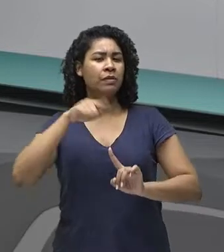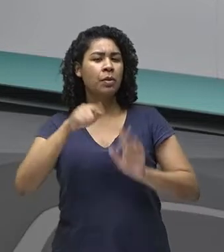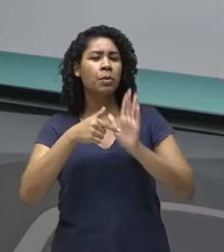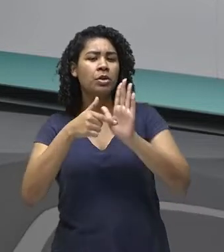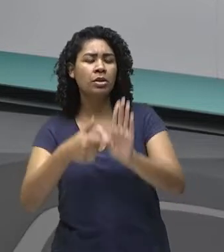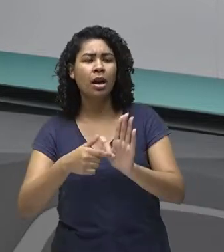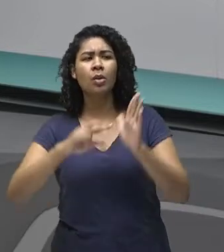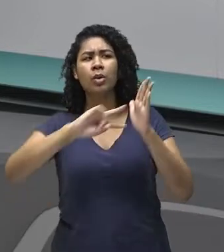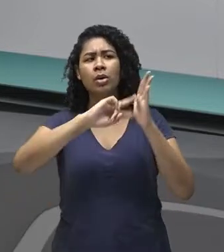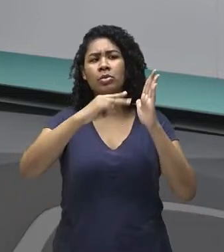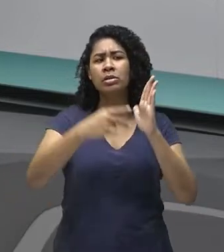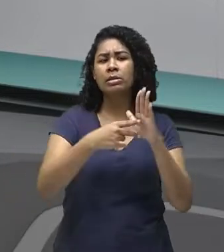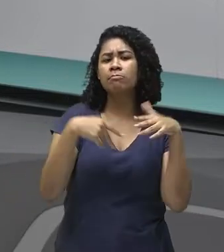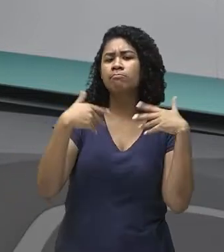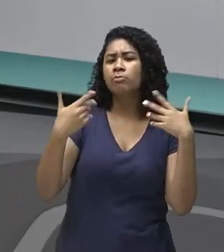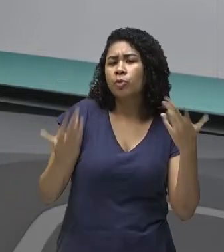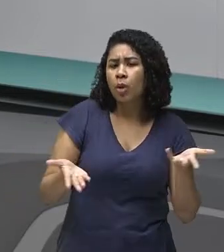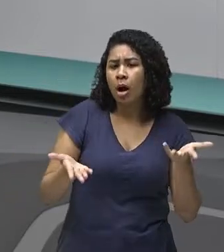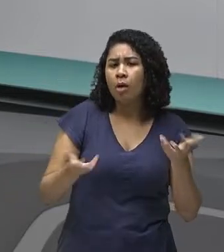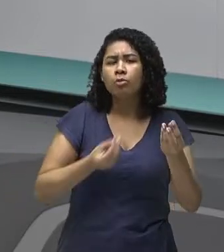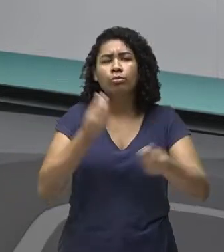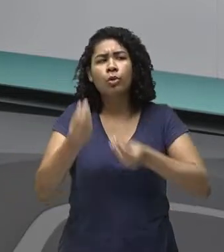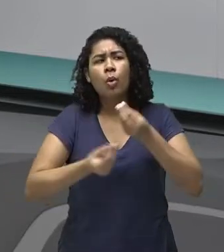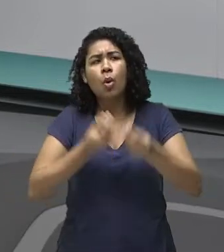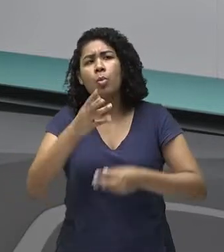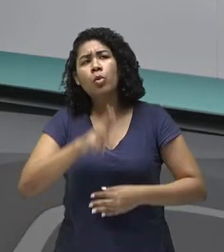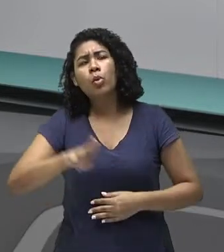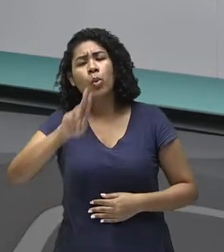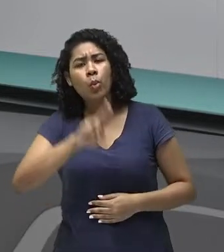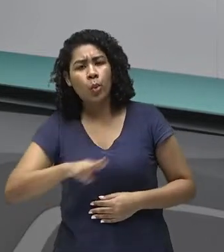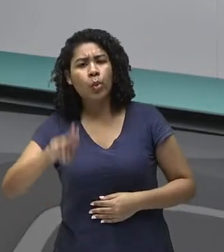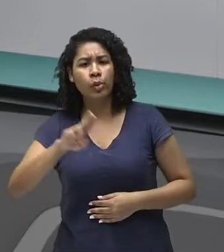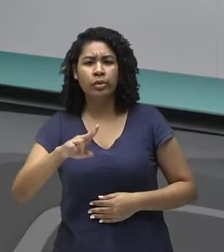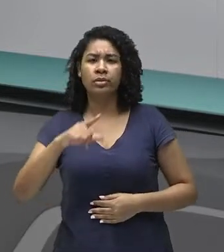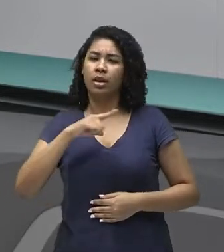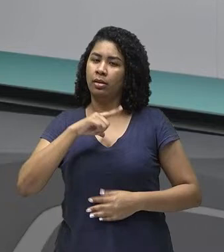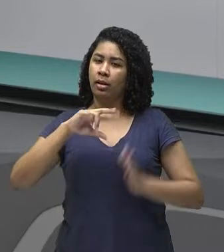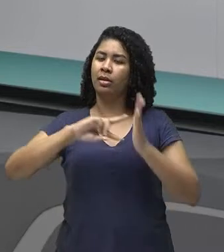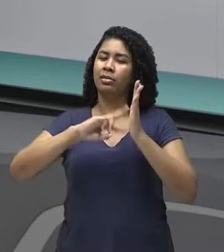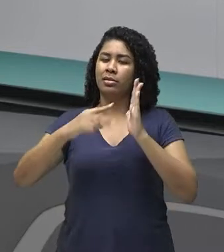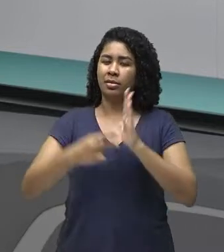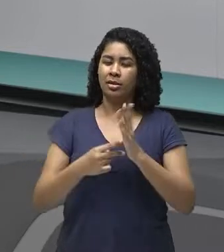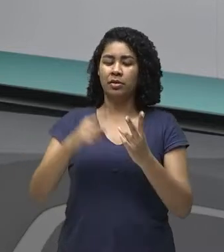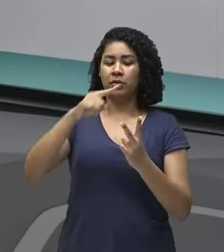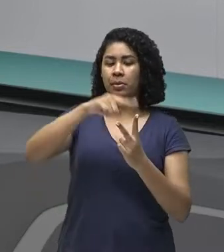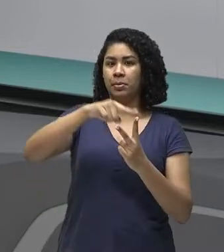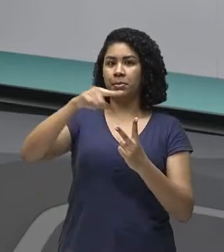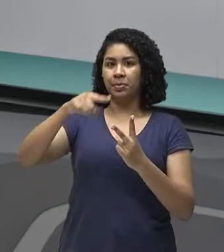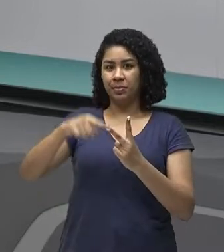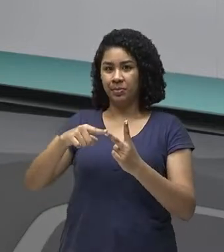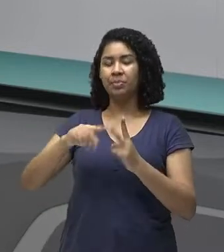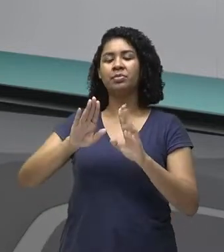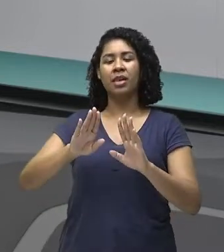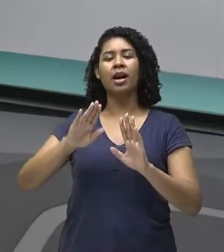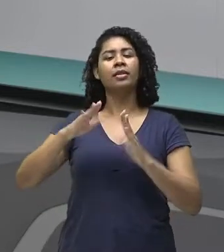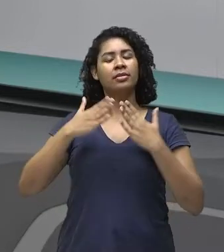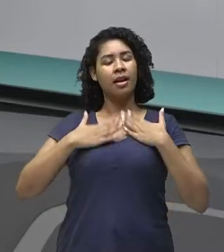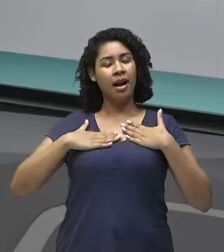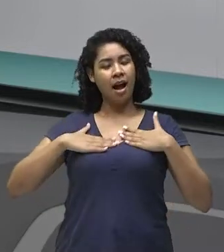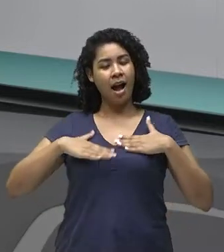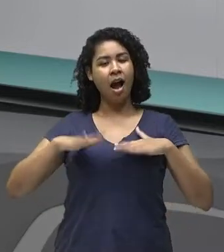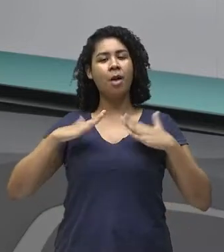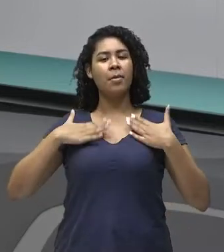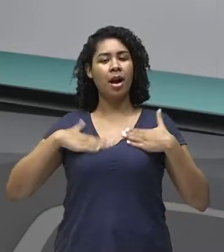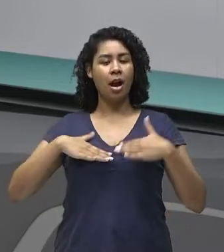é o significado que ele tem na frase que eu tô vendo, já que ele tem dois significados. Vamos já ver isso aí. Don't be afraid, não